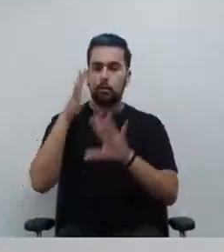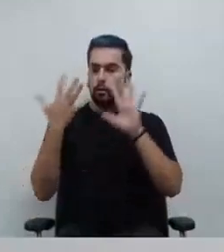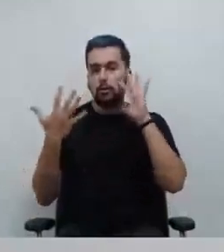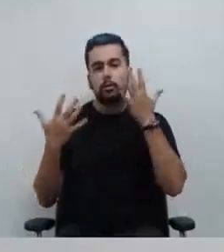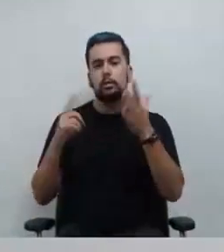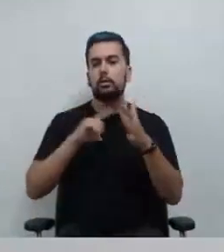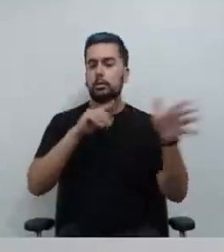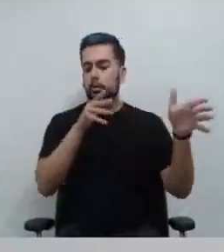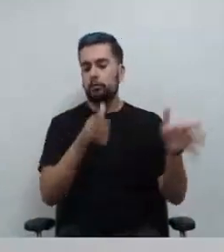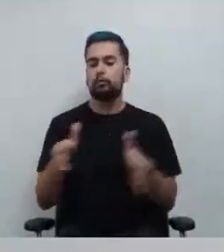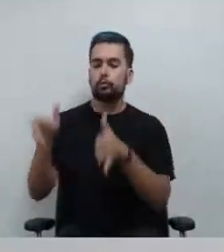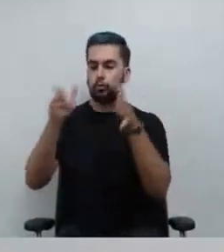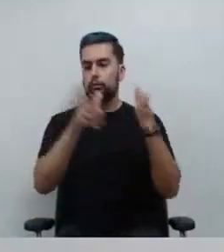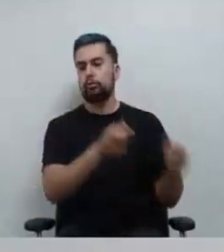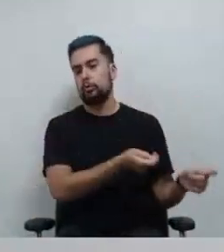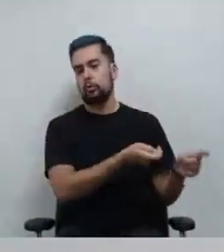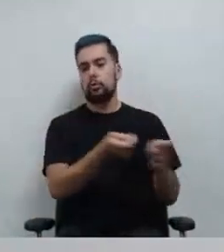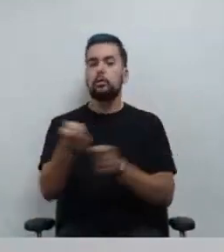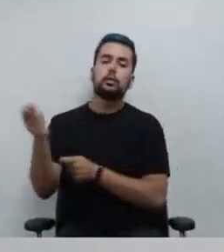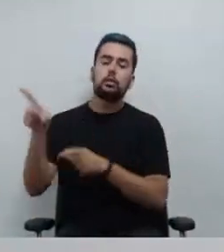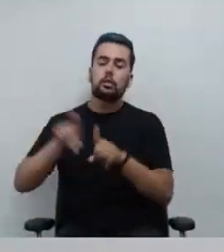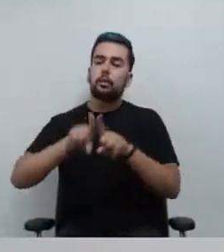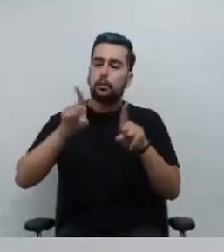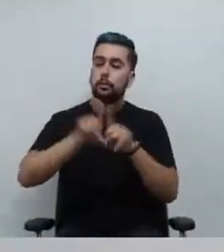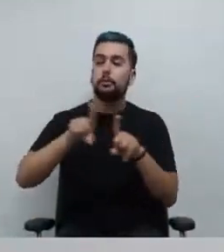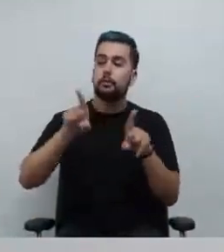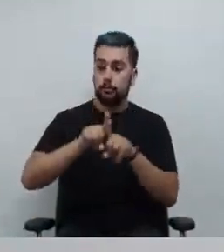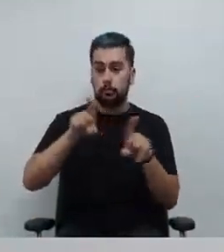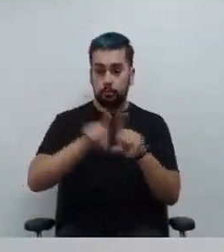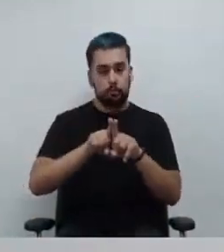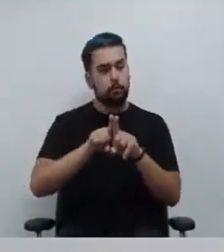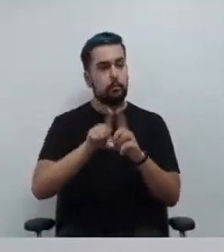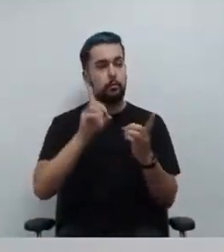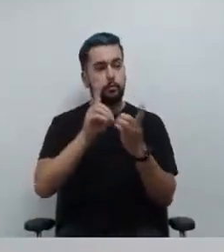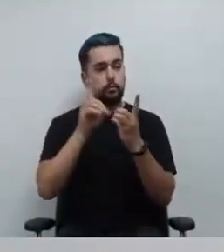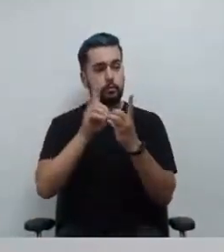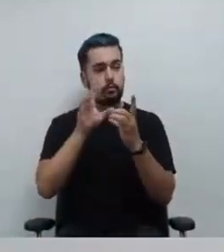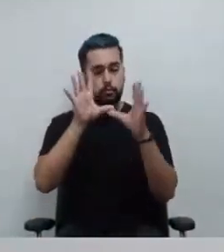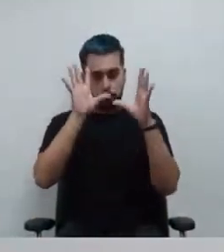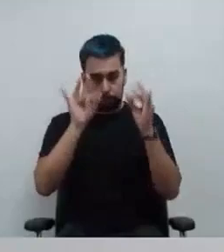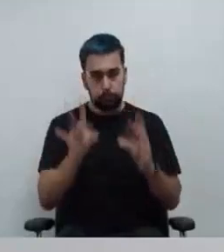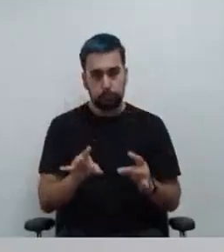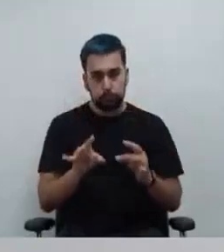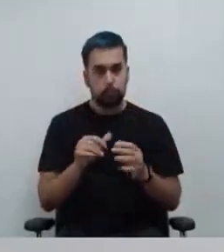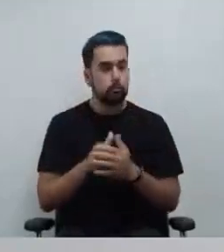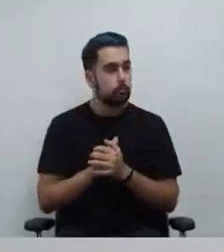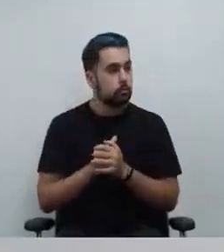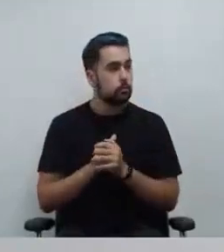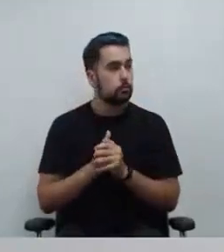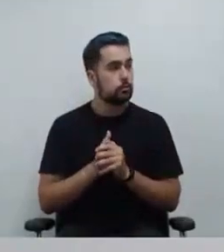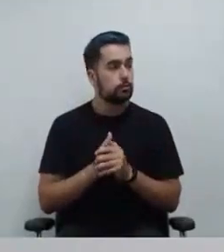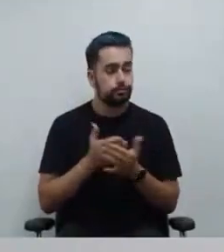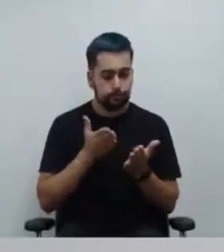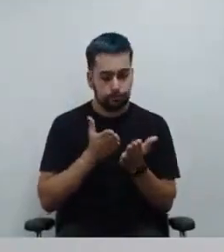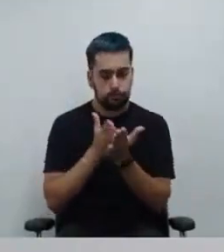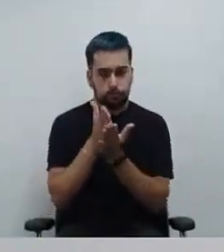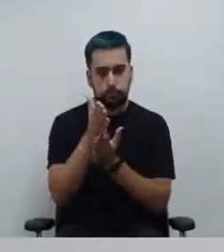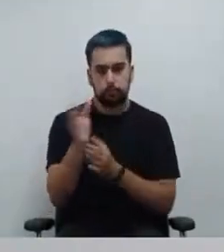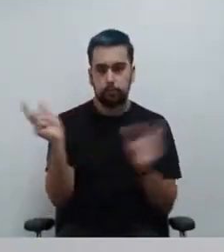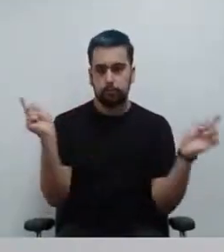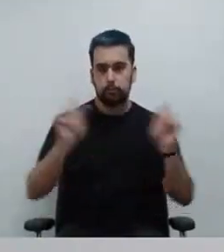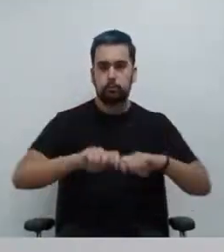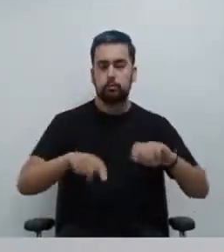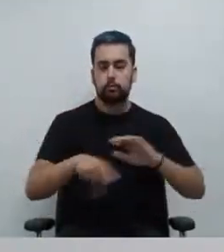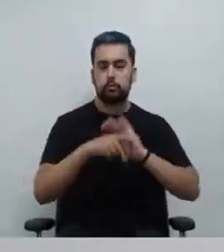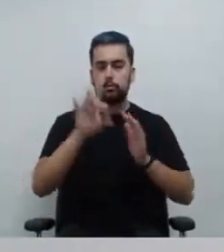fluxos, rotinas e abordagens específicas, né? Acho que nesse sentido, acho que internamente a gente vai avançar com uma capacitação nesse